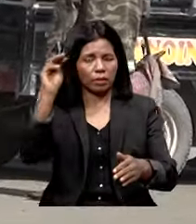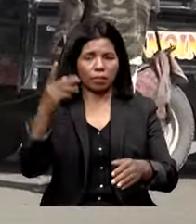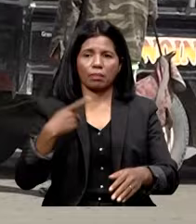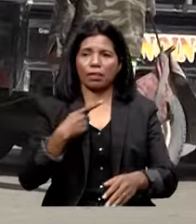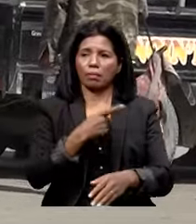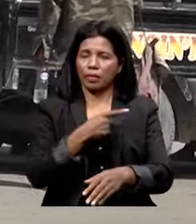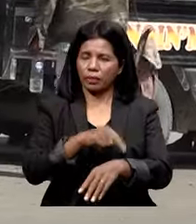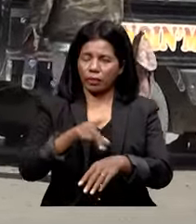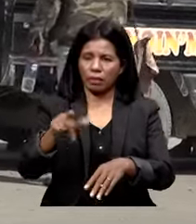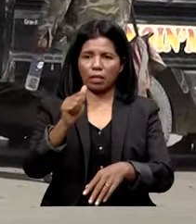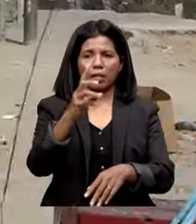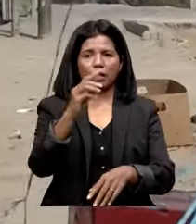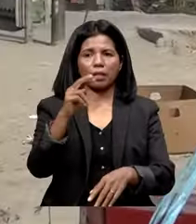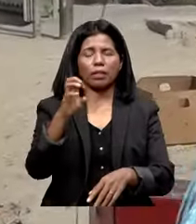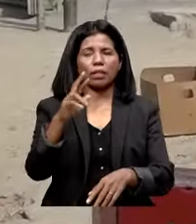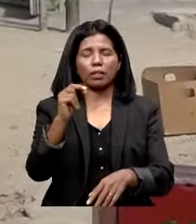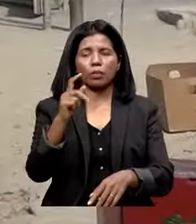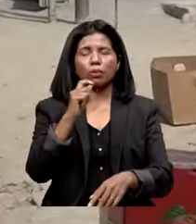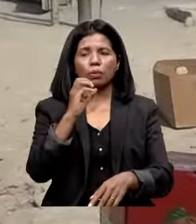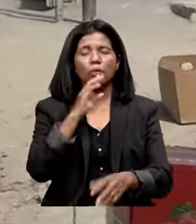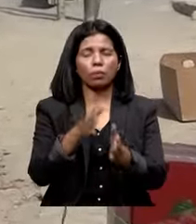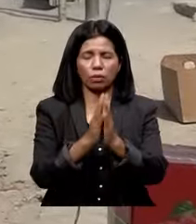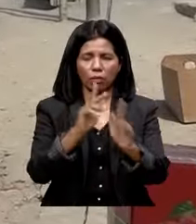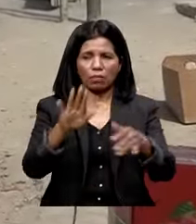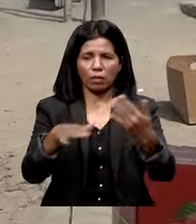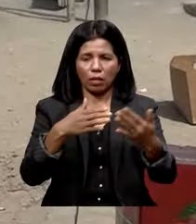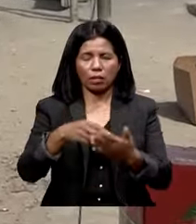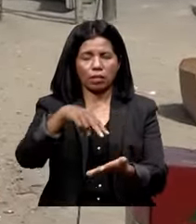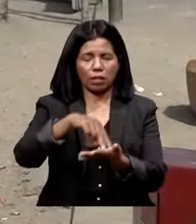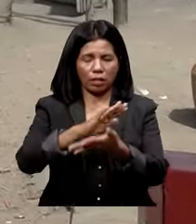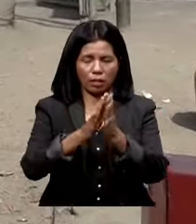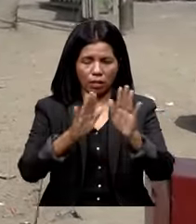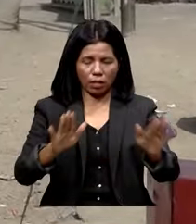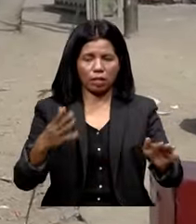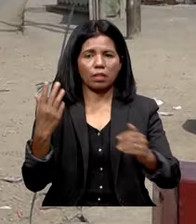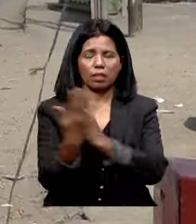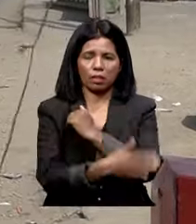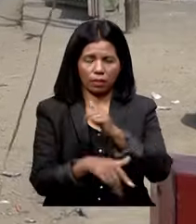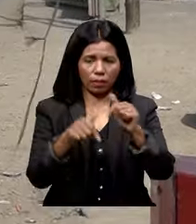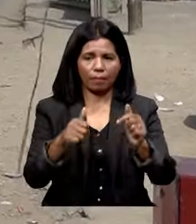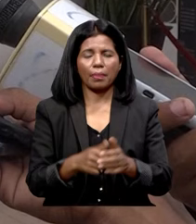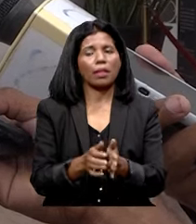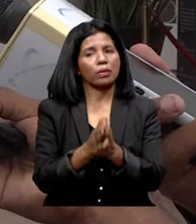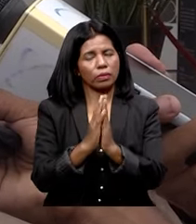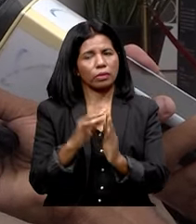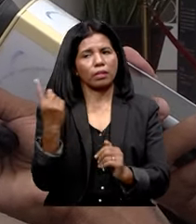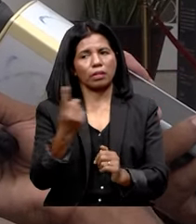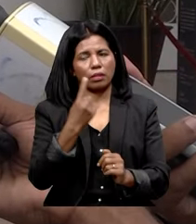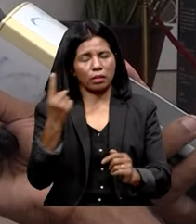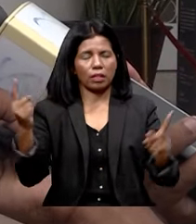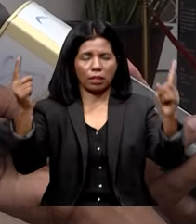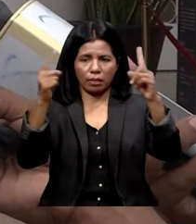parlamentar, Adairito Hugo da Costa, Husuba Emohoto, atu kriya na Fatin, estabilidade e harailaran. Governo Husu na Fatin,